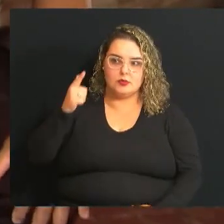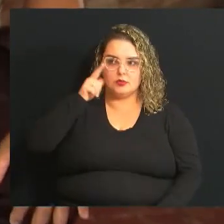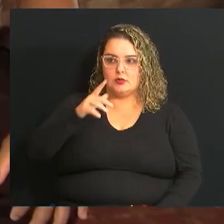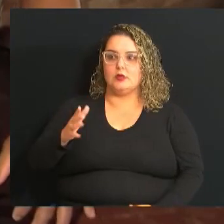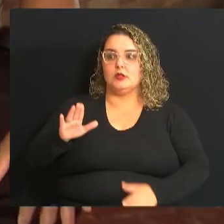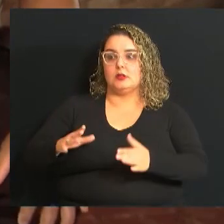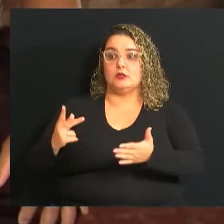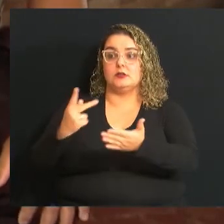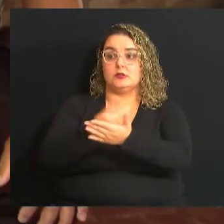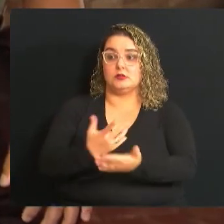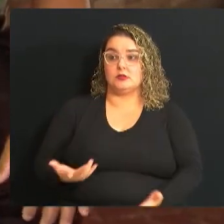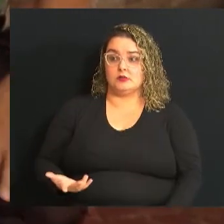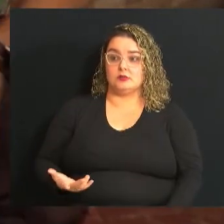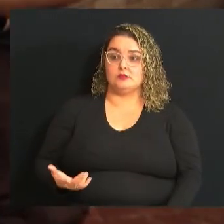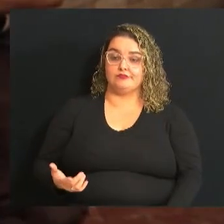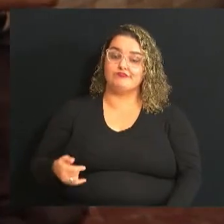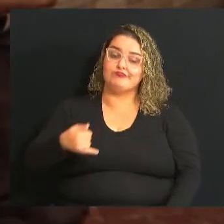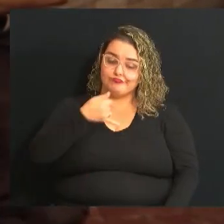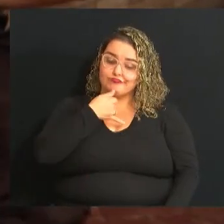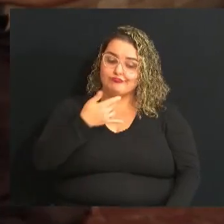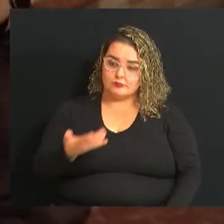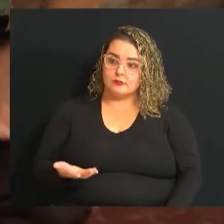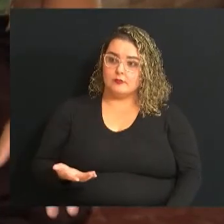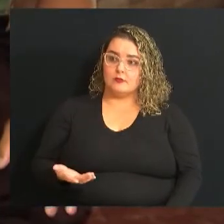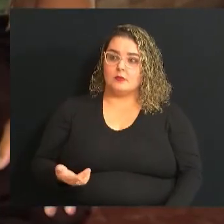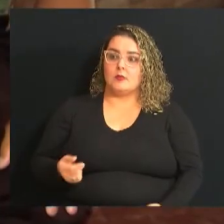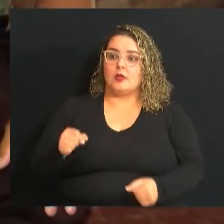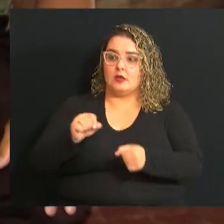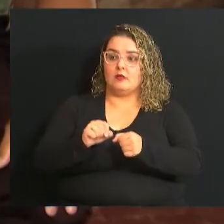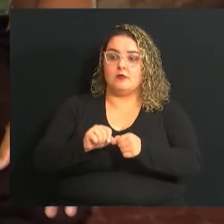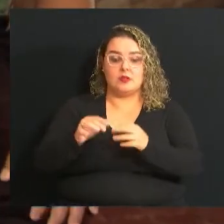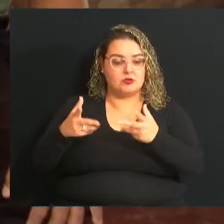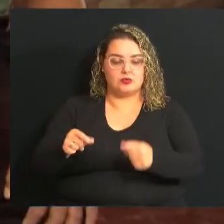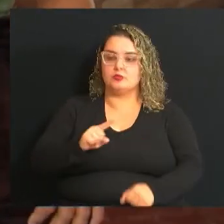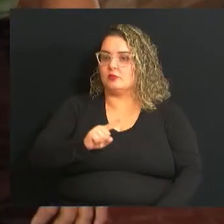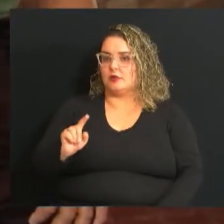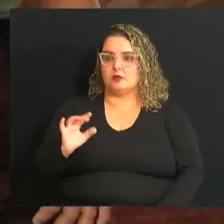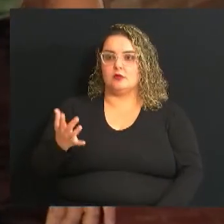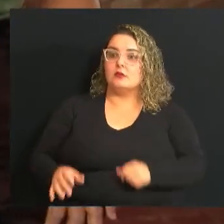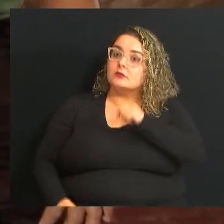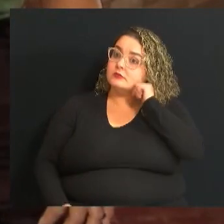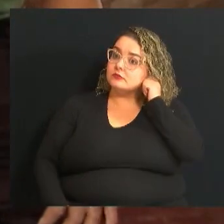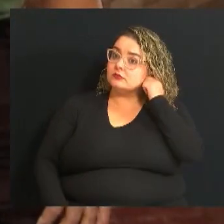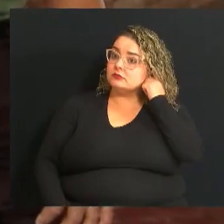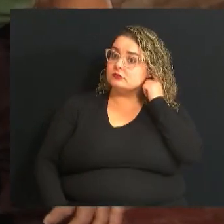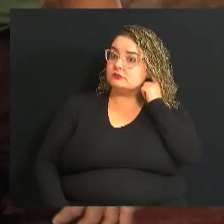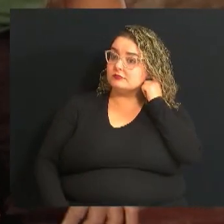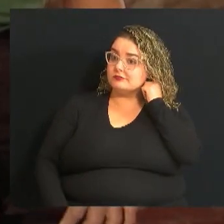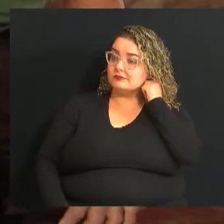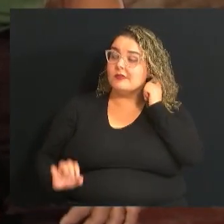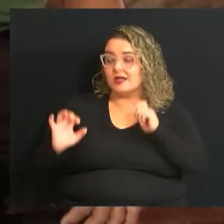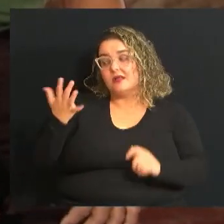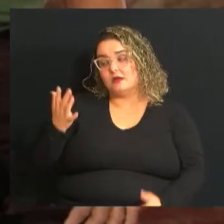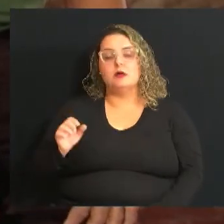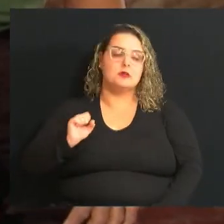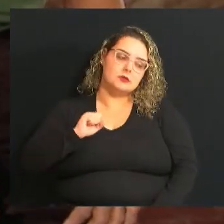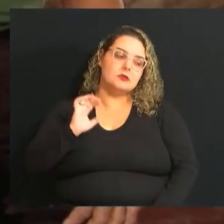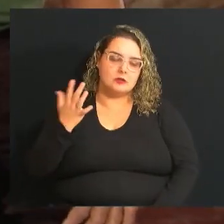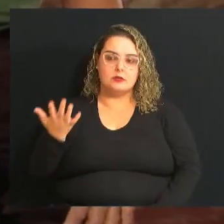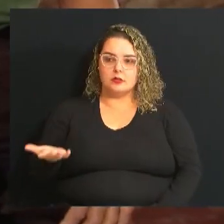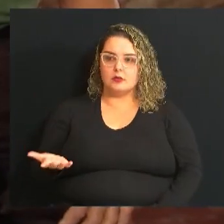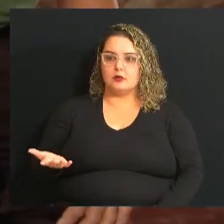prazo máximo, Viane, de 7 dias corridos, contados da data da compra. Ele